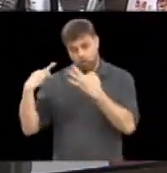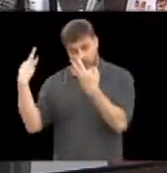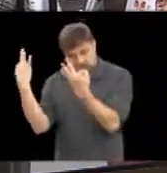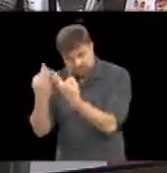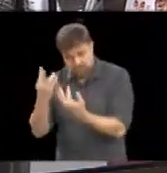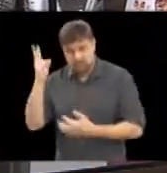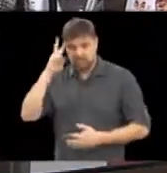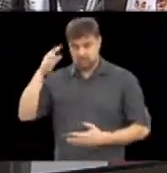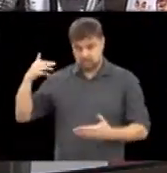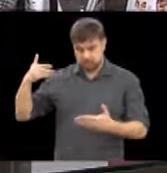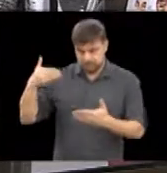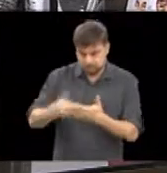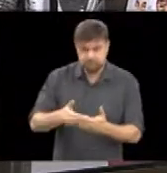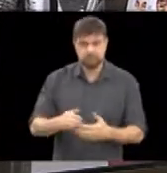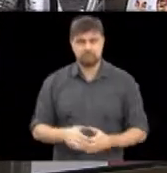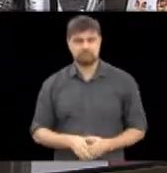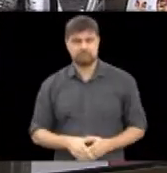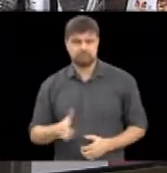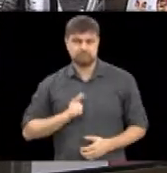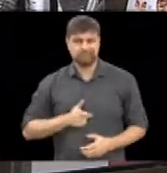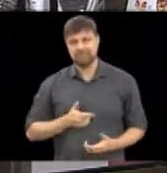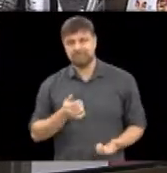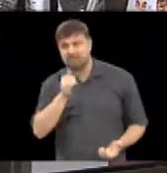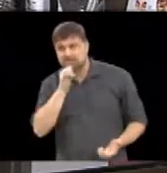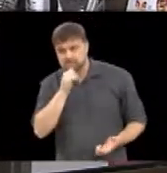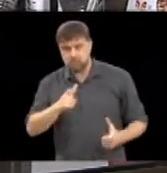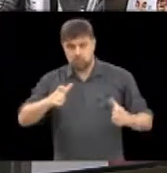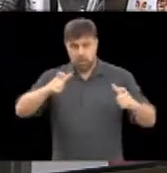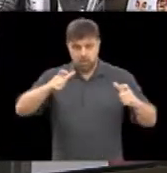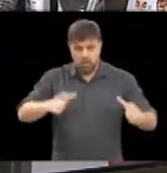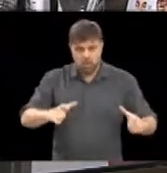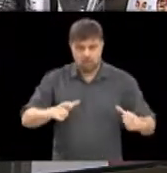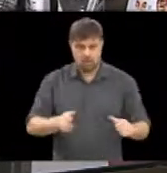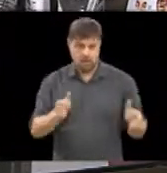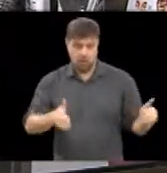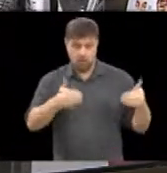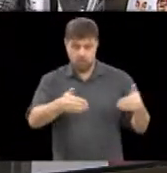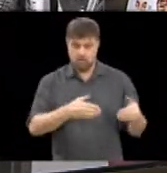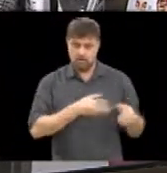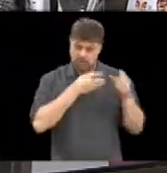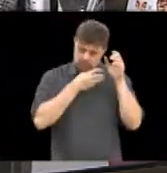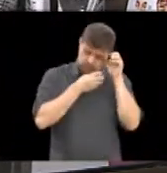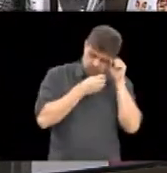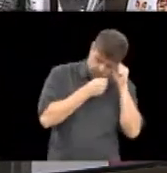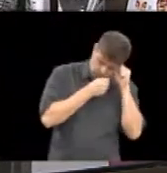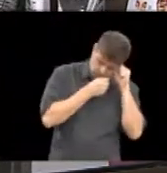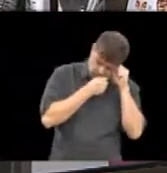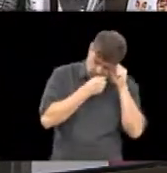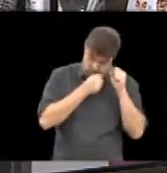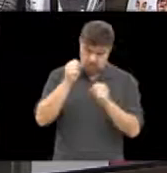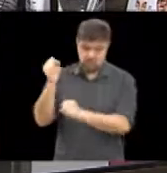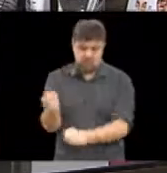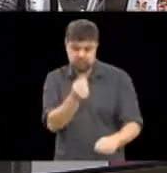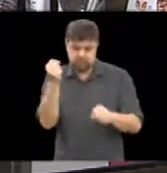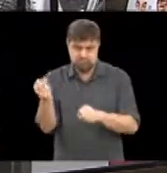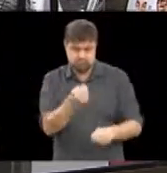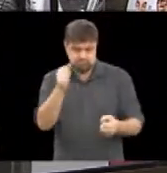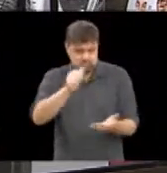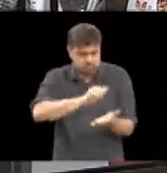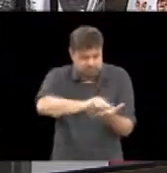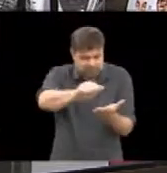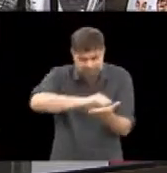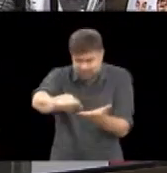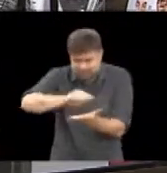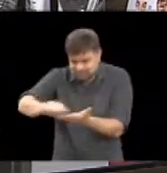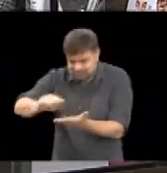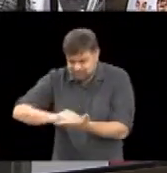familiar. Óbvio que tem a prevenção. Ambiente, por exemplo, o quarto onde a pessoa dorme, tem que